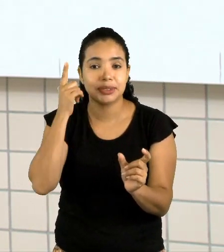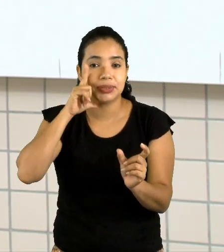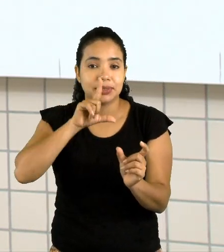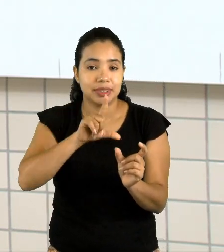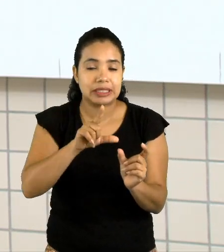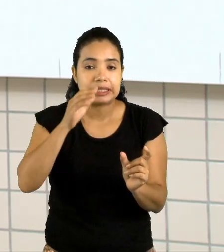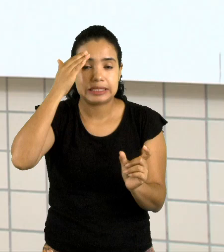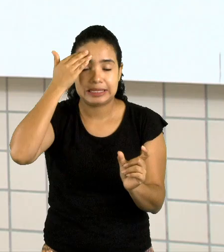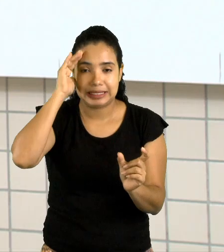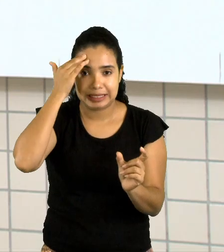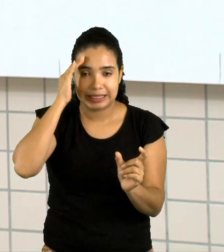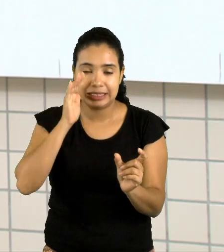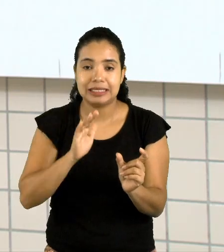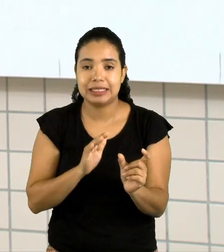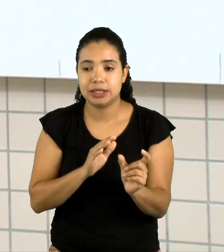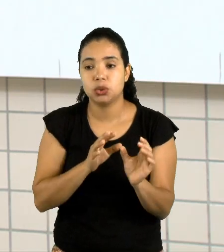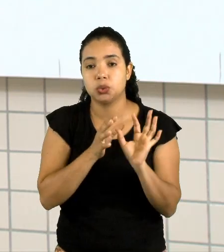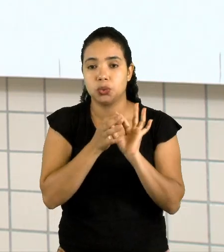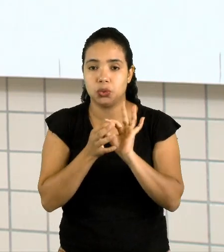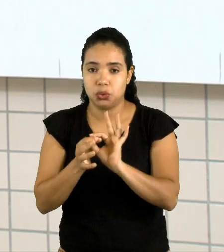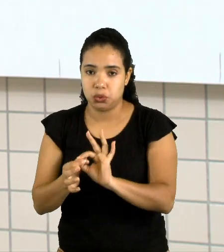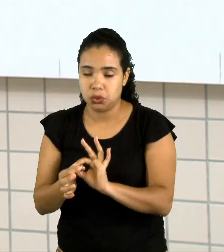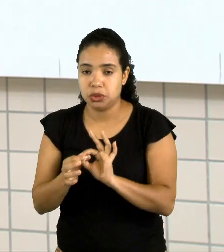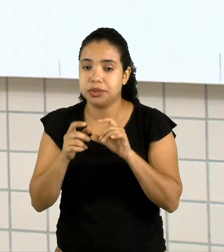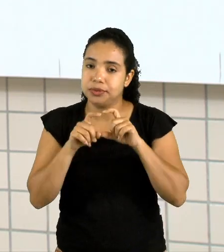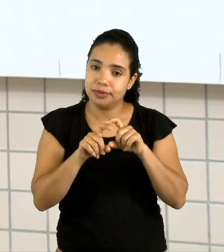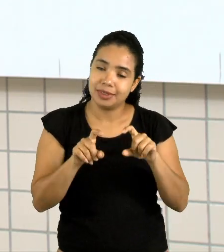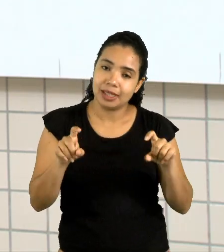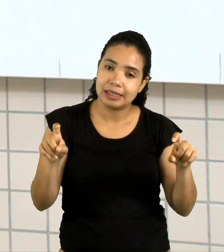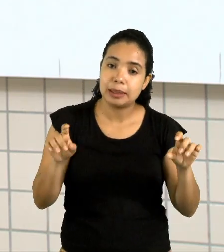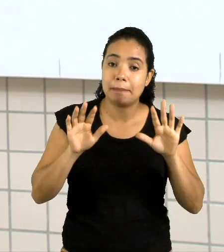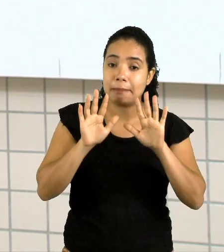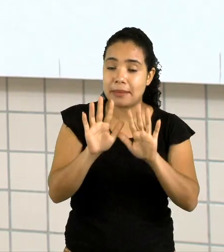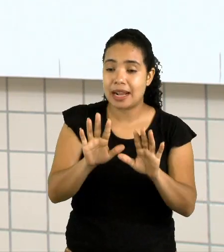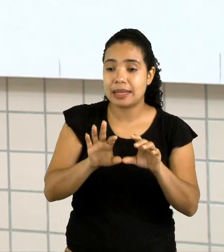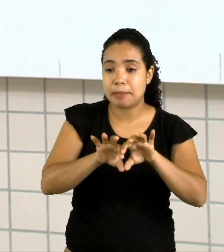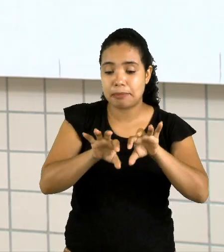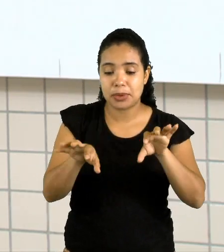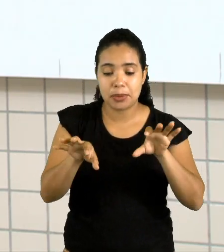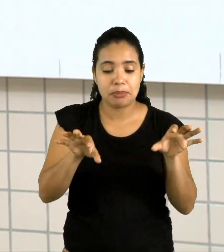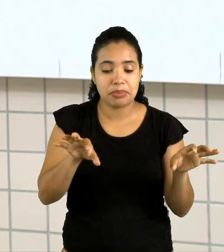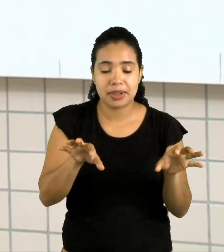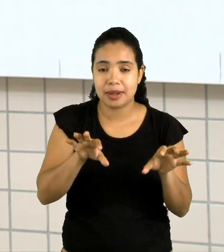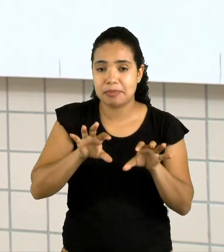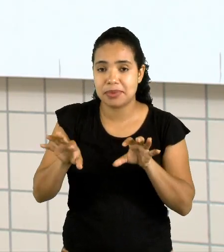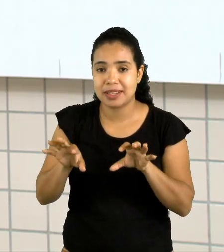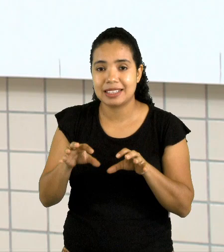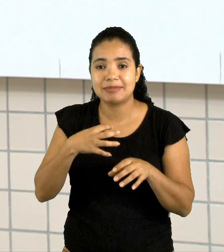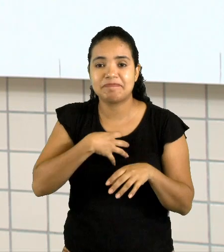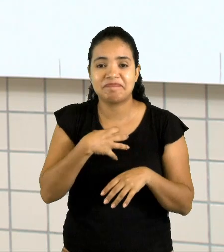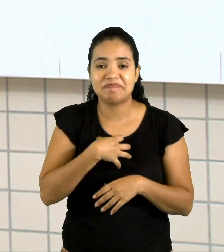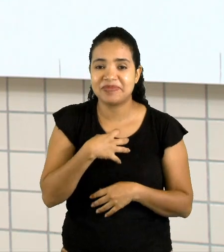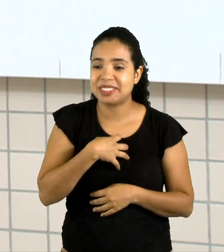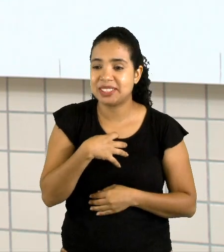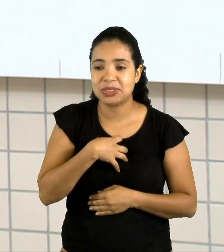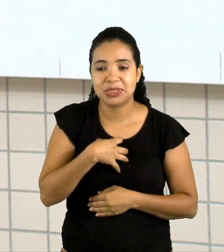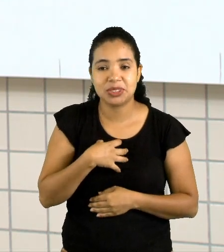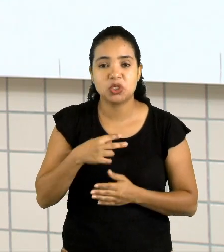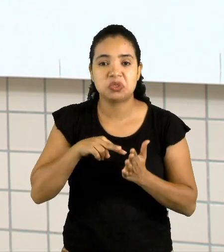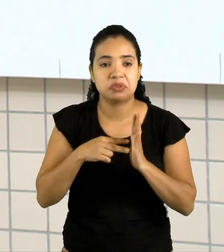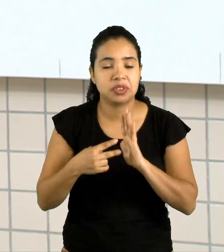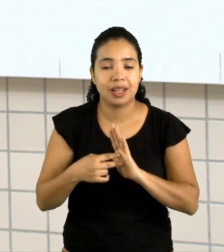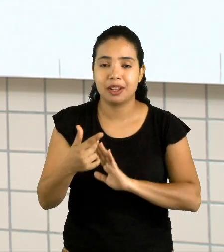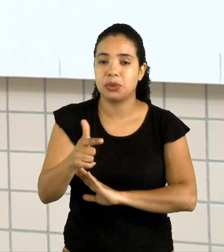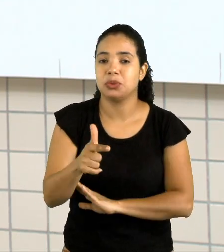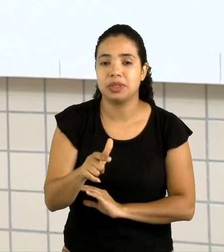conseguir entender ele no contexto de uma frase, mas ele separado não tem sentido, ele não nos dá um significado,